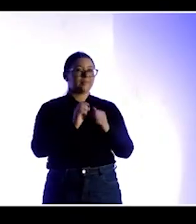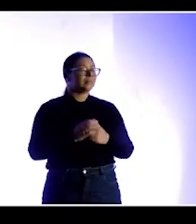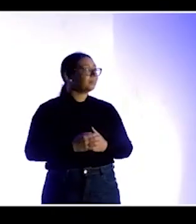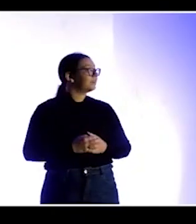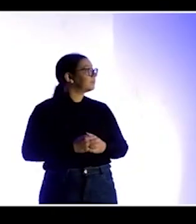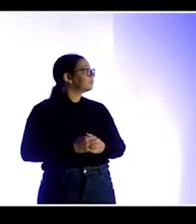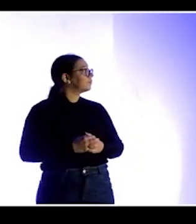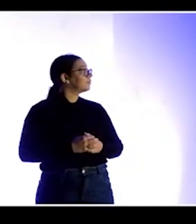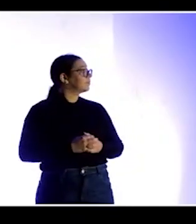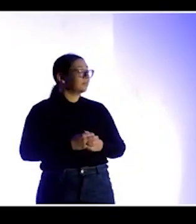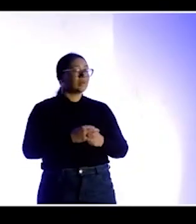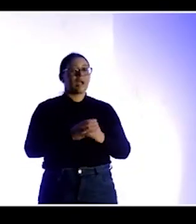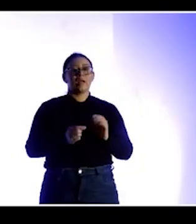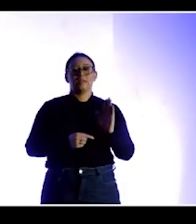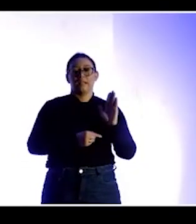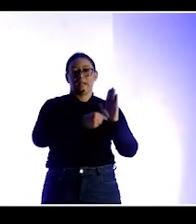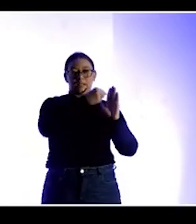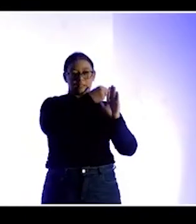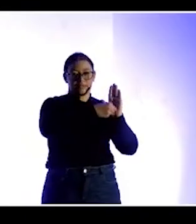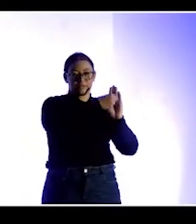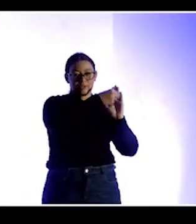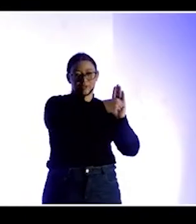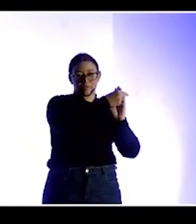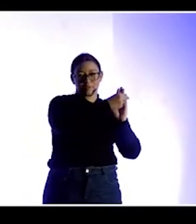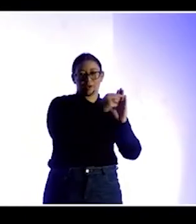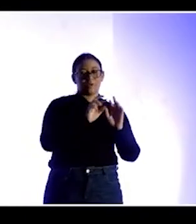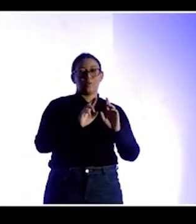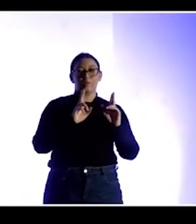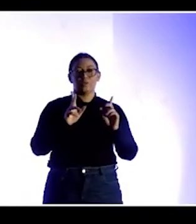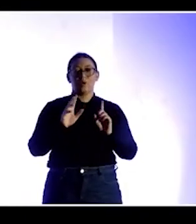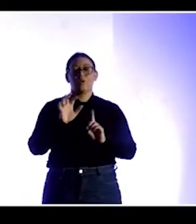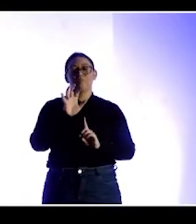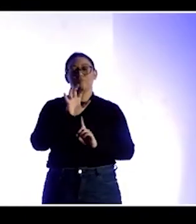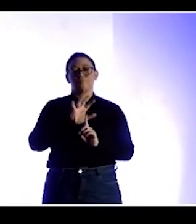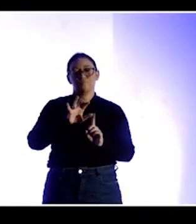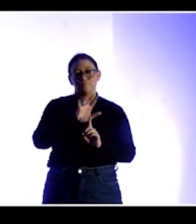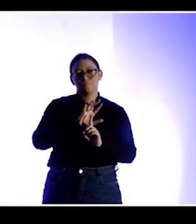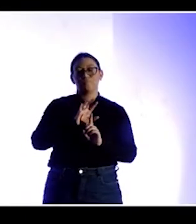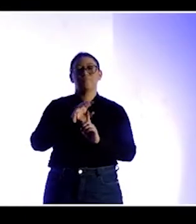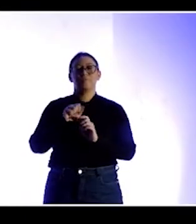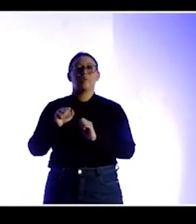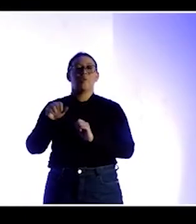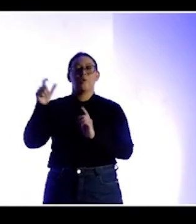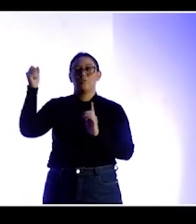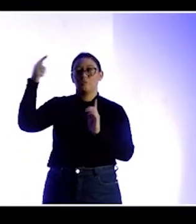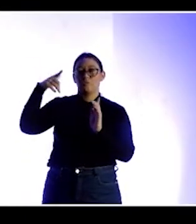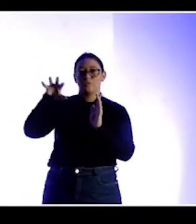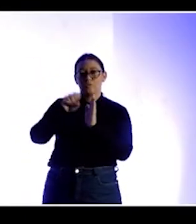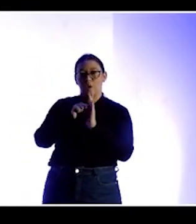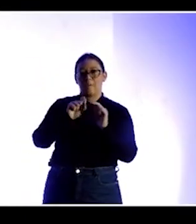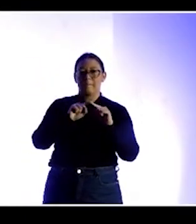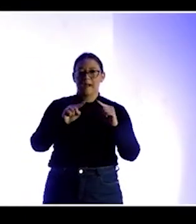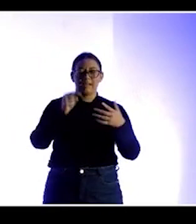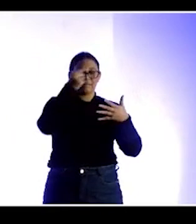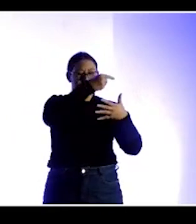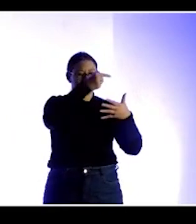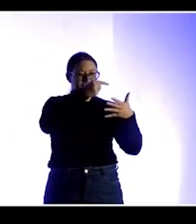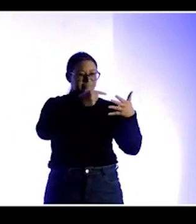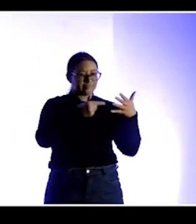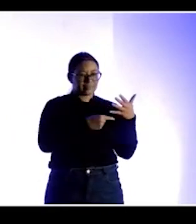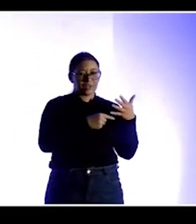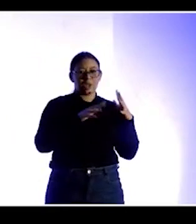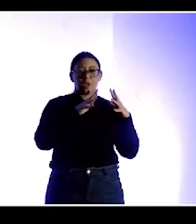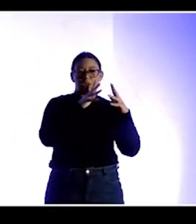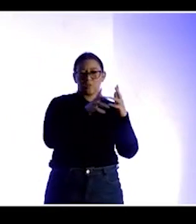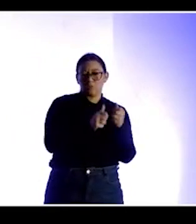não só as renováveis, as convencionais também. As hidrelétricas de grande porte, as termoelétricas a carvão, nucleares,